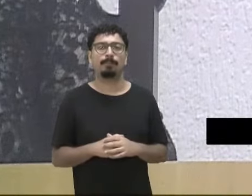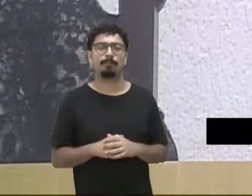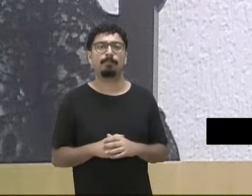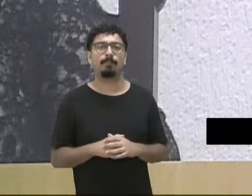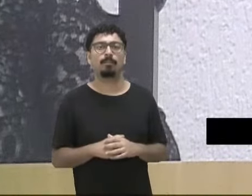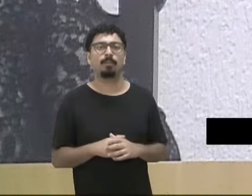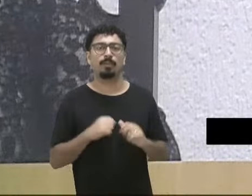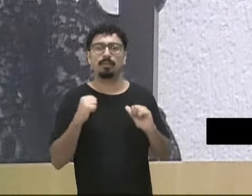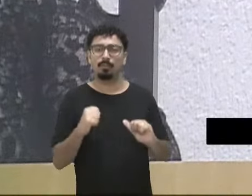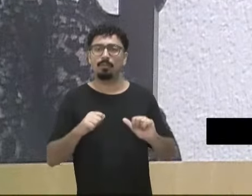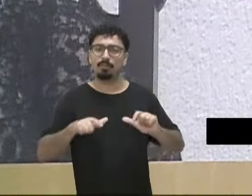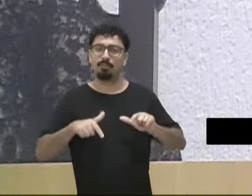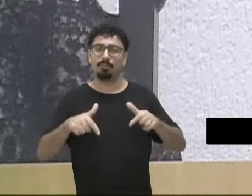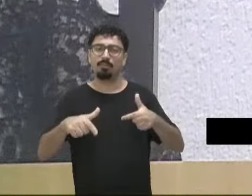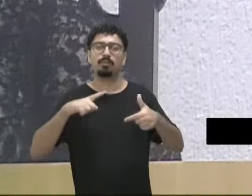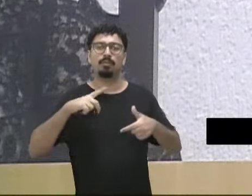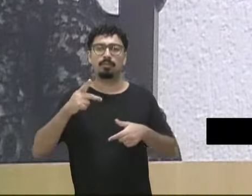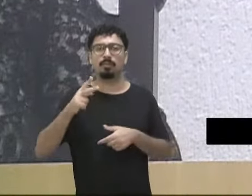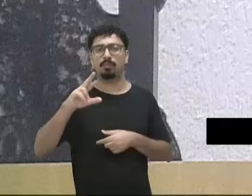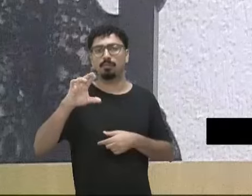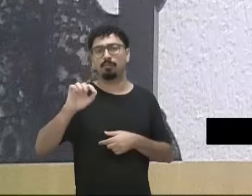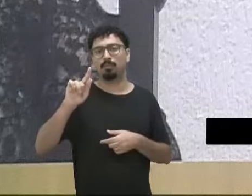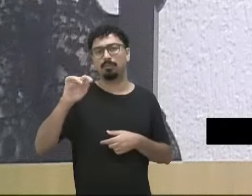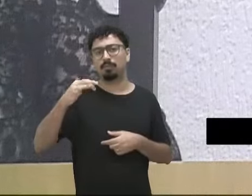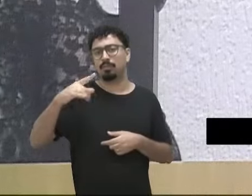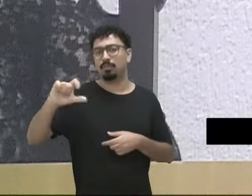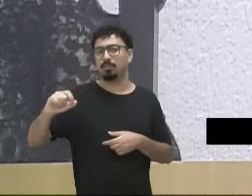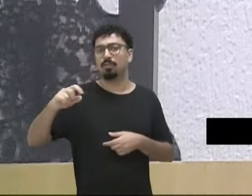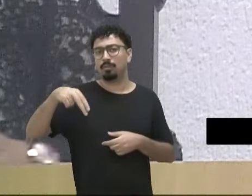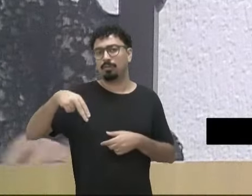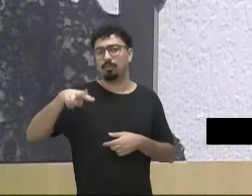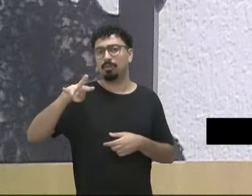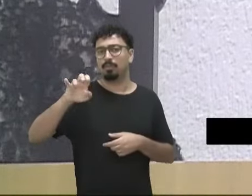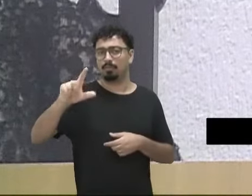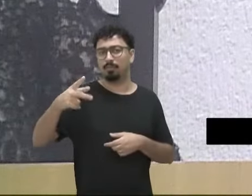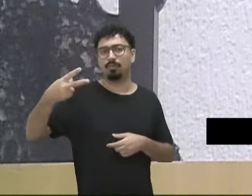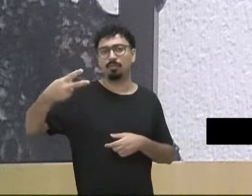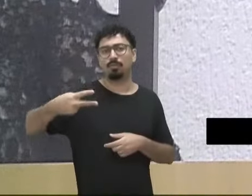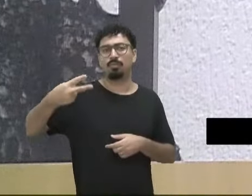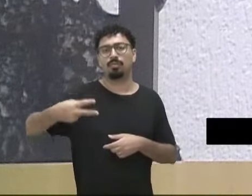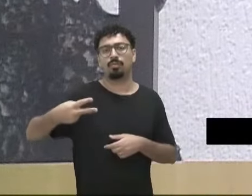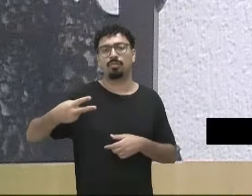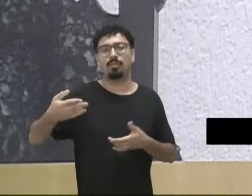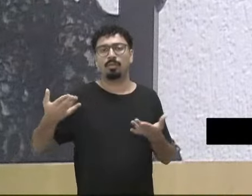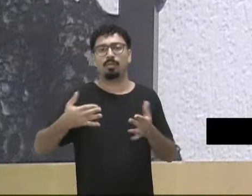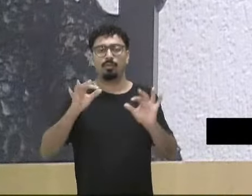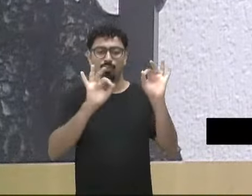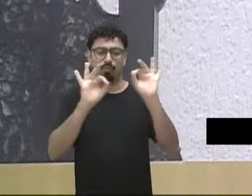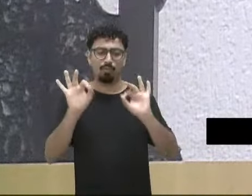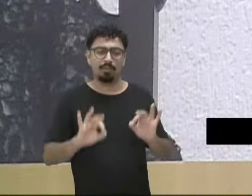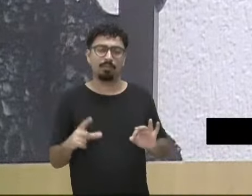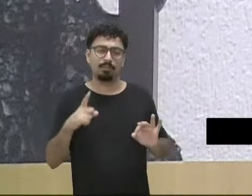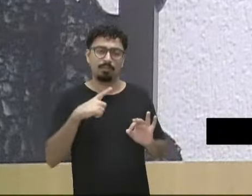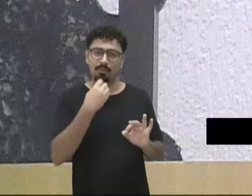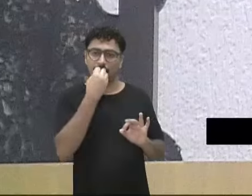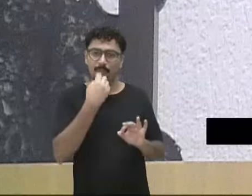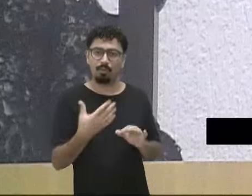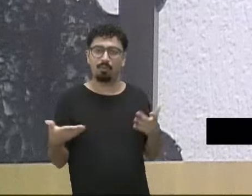esse passo do Progestão nível 2, porque as coisas no Instituto estão muito bem organizadas.